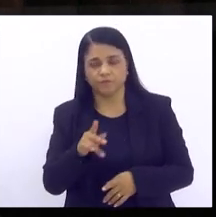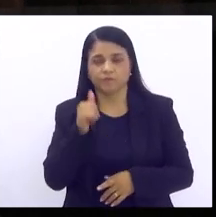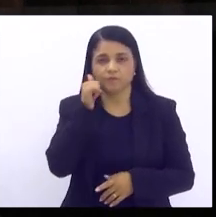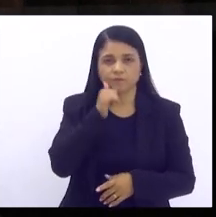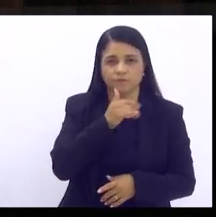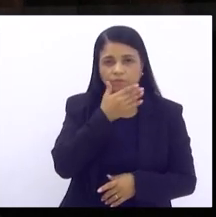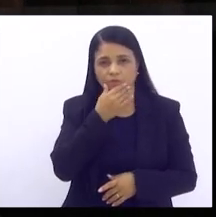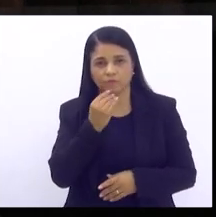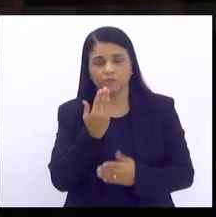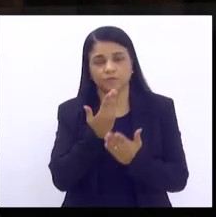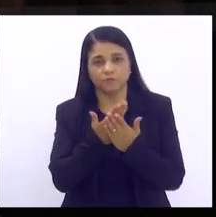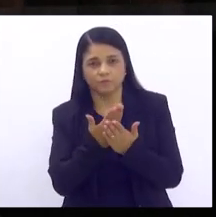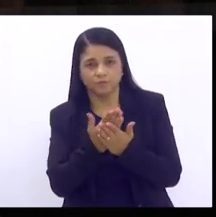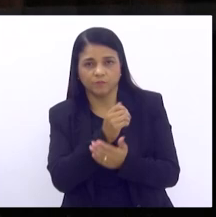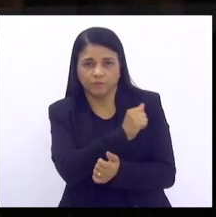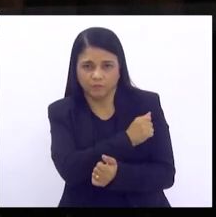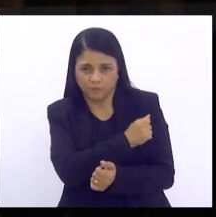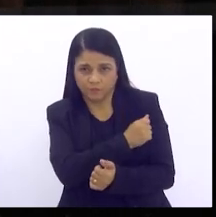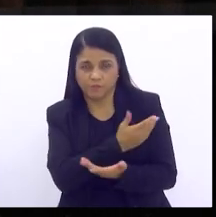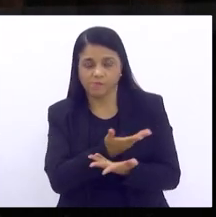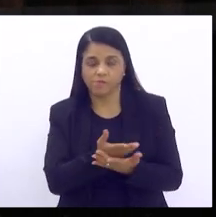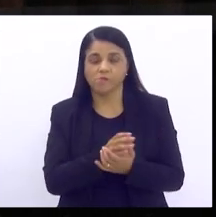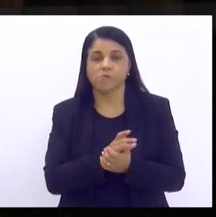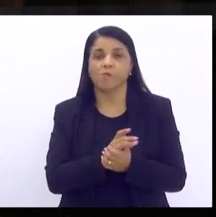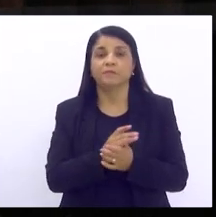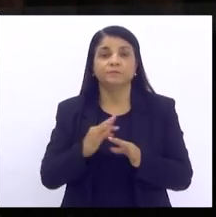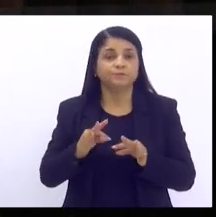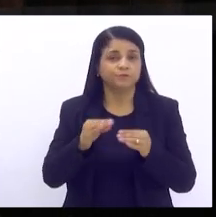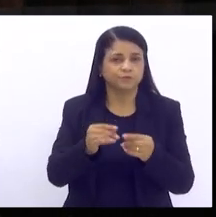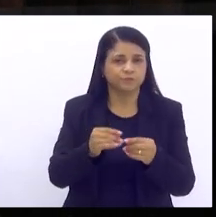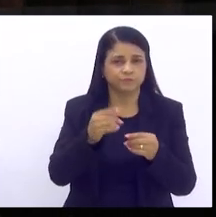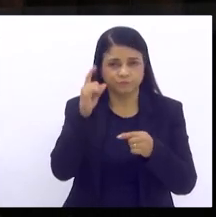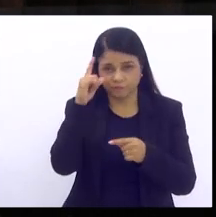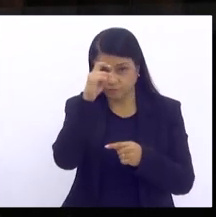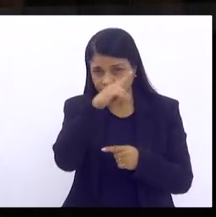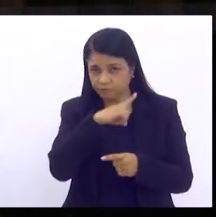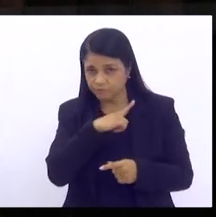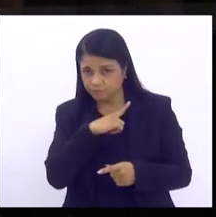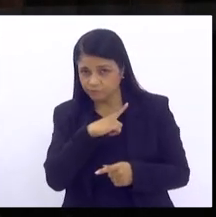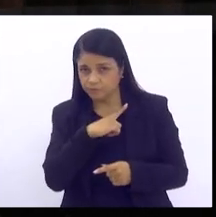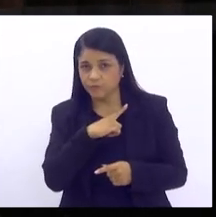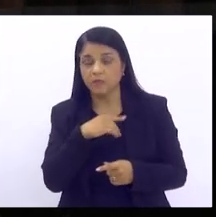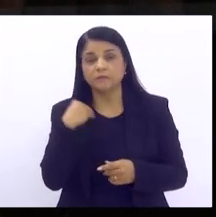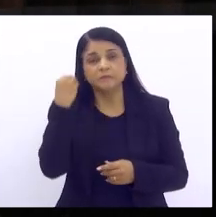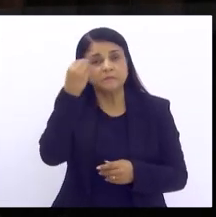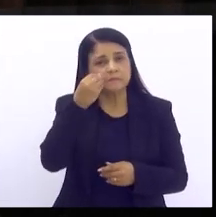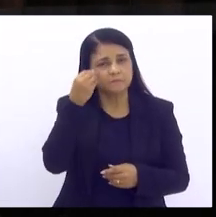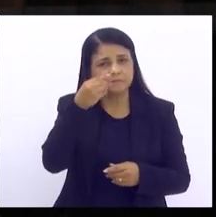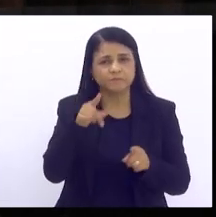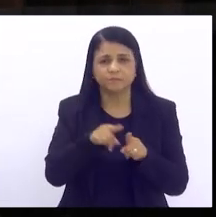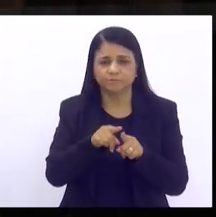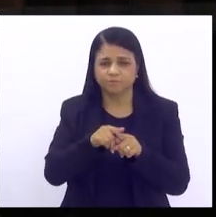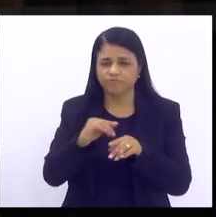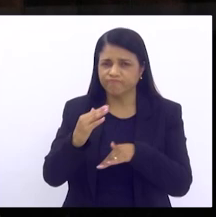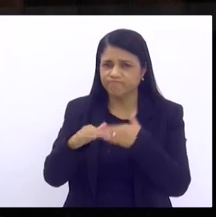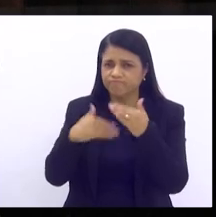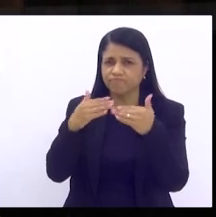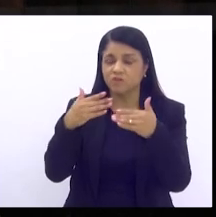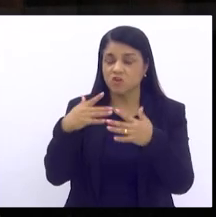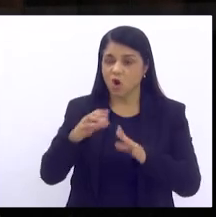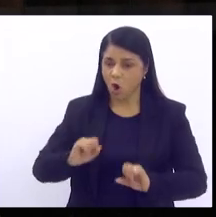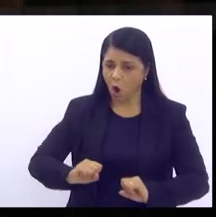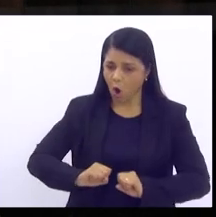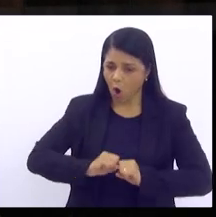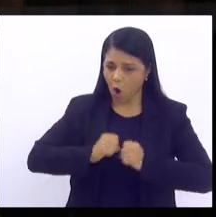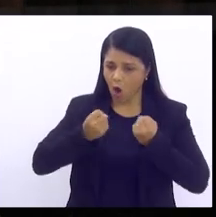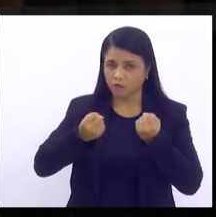e estudantes. Não bastassem todas essas dificuldades, também experimentamos o crescimento do discurso de ódio à